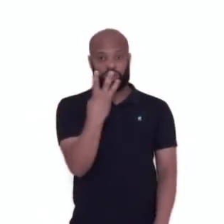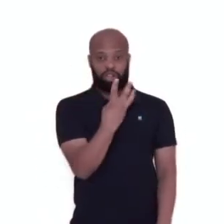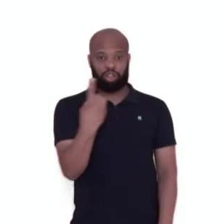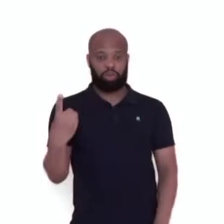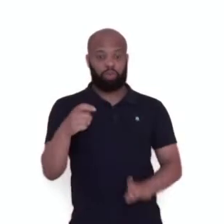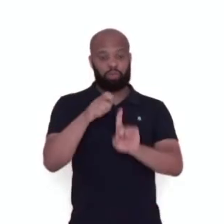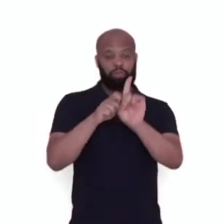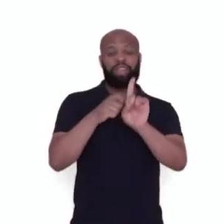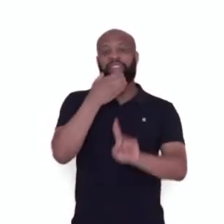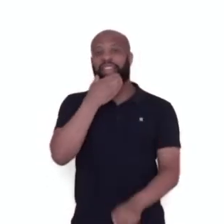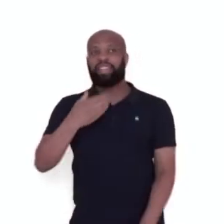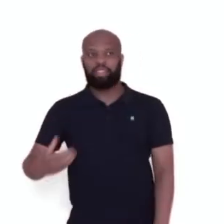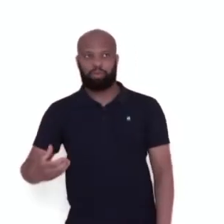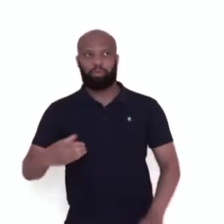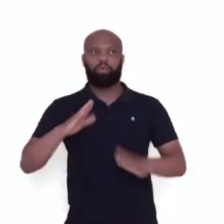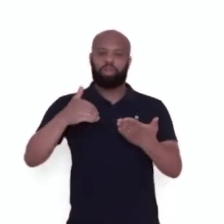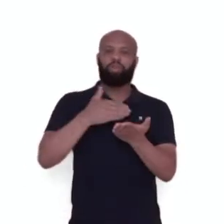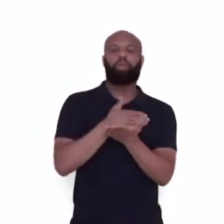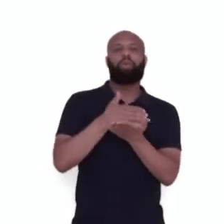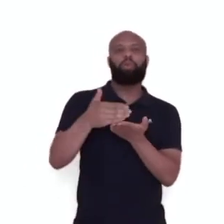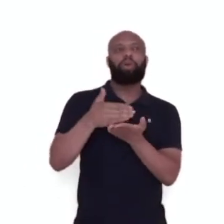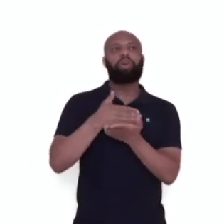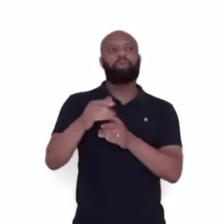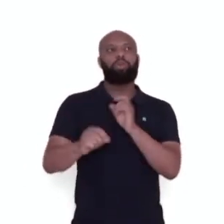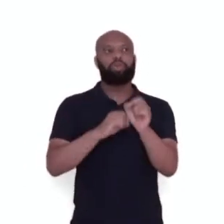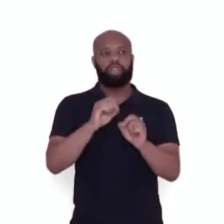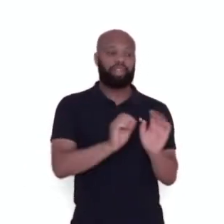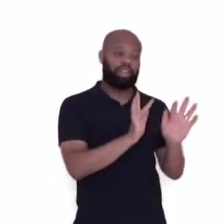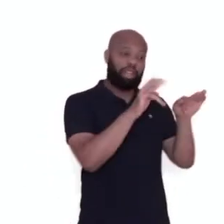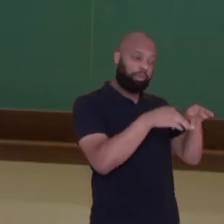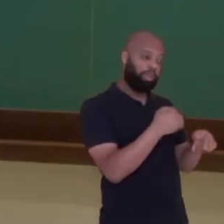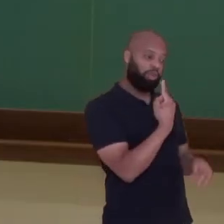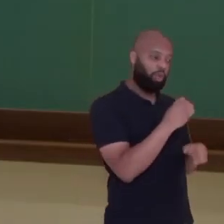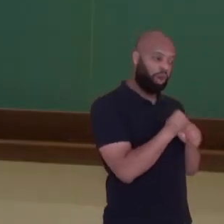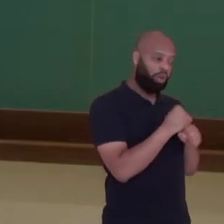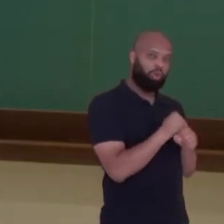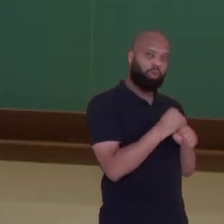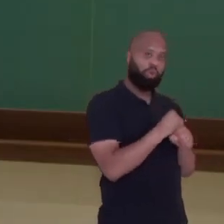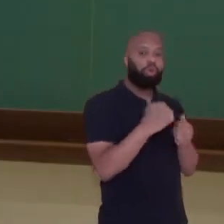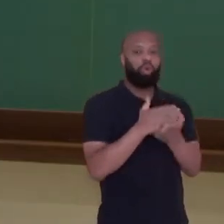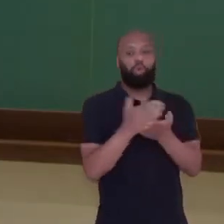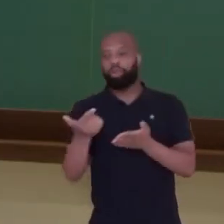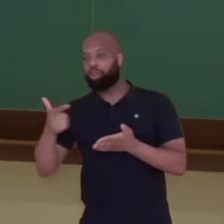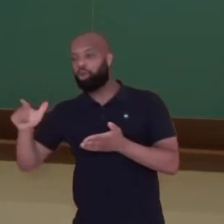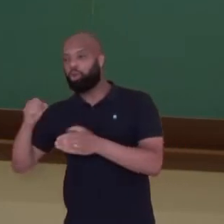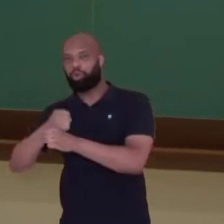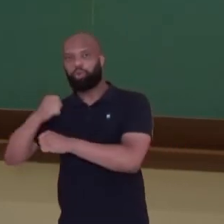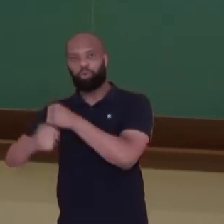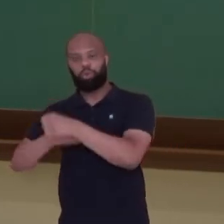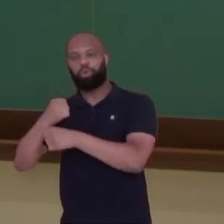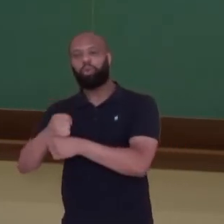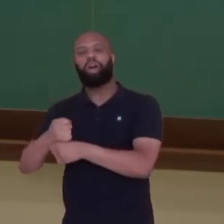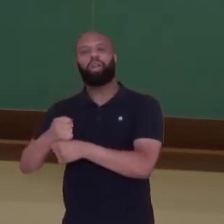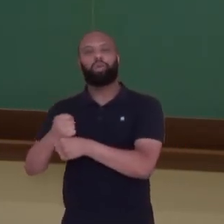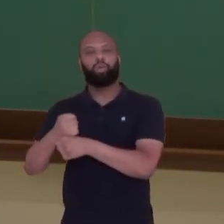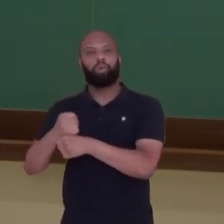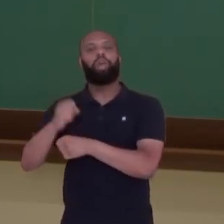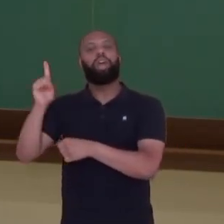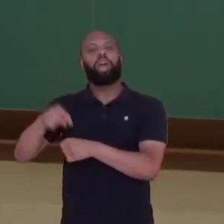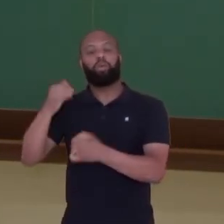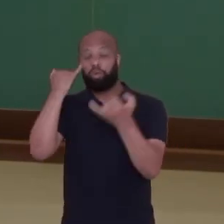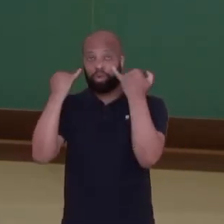de dezembro, inicia-se, termina-se um ano e inicia-se o outro. Ok, é uma informação